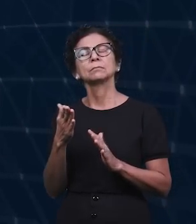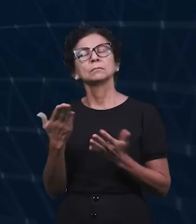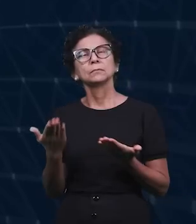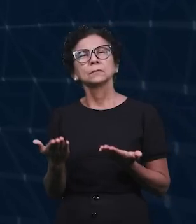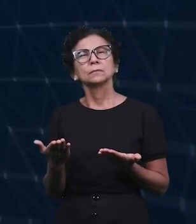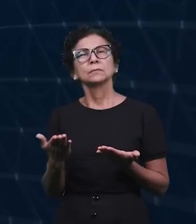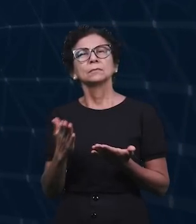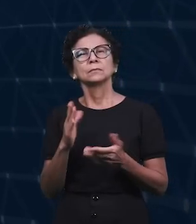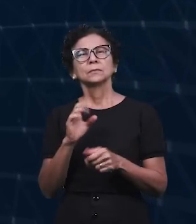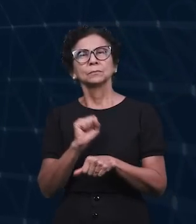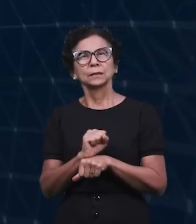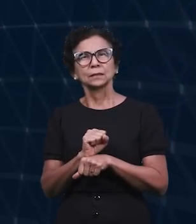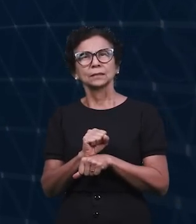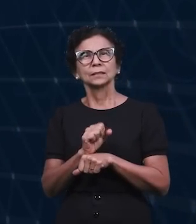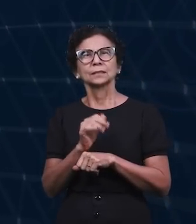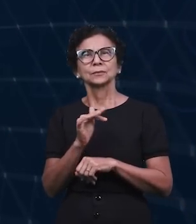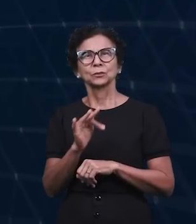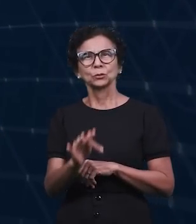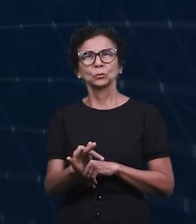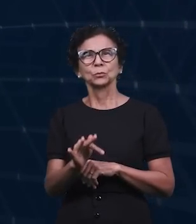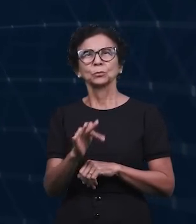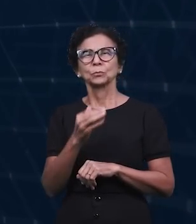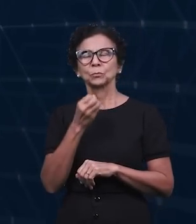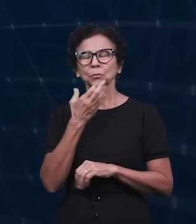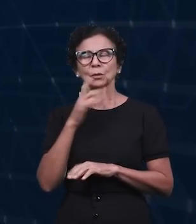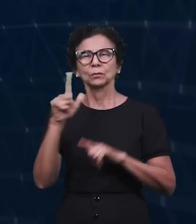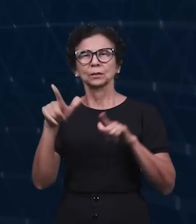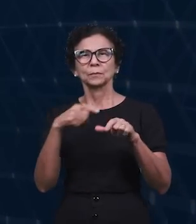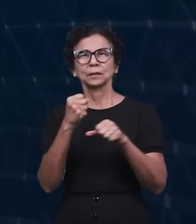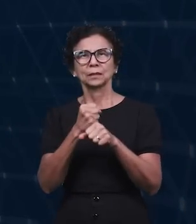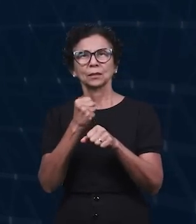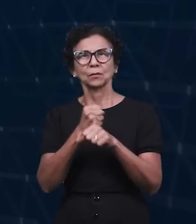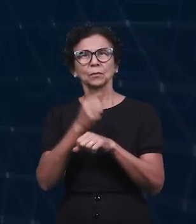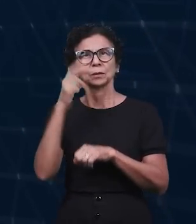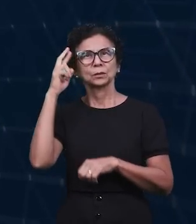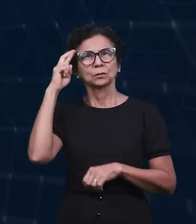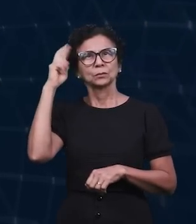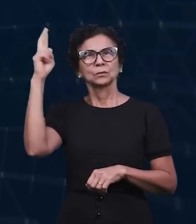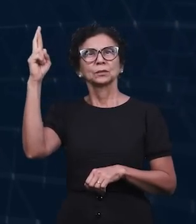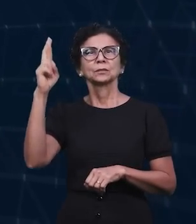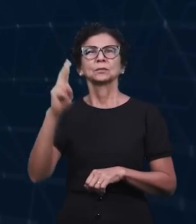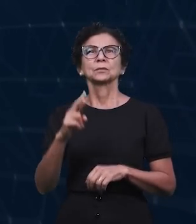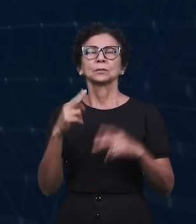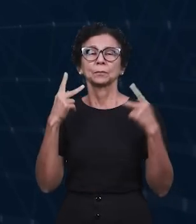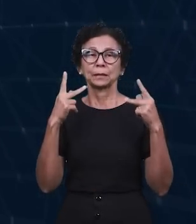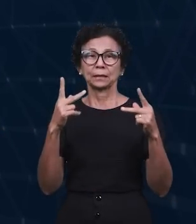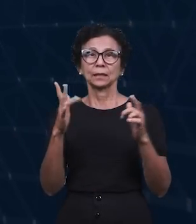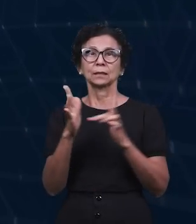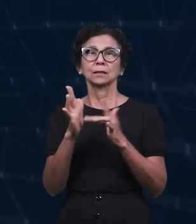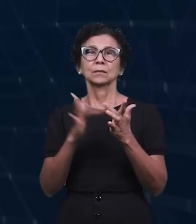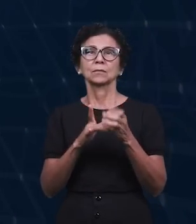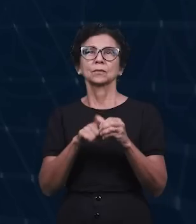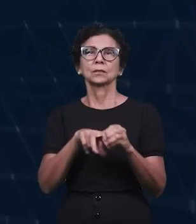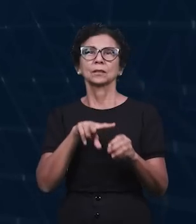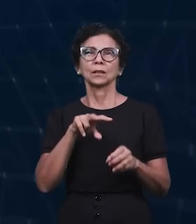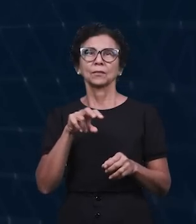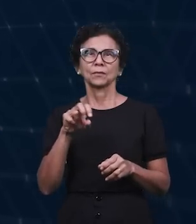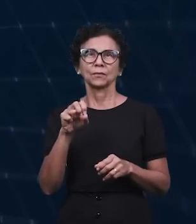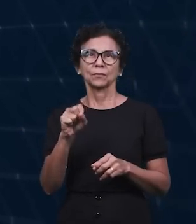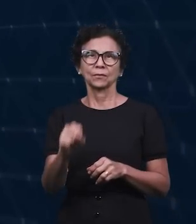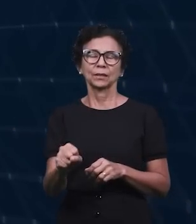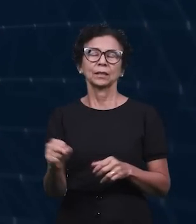vidas necessitadas. Como é bom realizar a obra do Senhor e apregoar ao mundo que Jesus está às portas e em breve